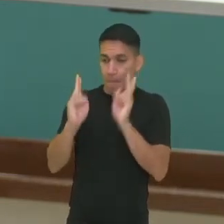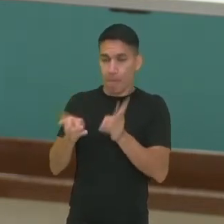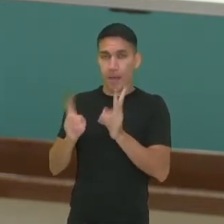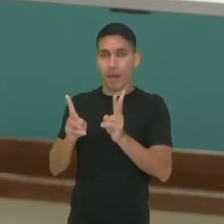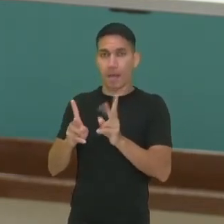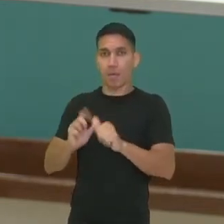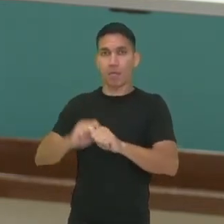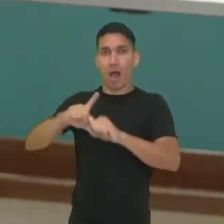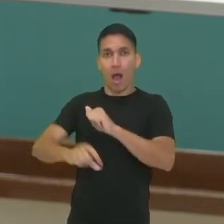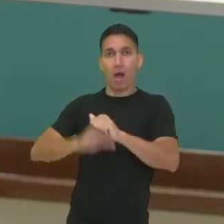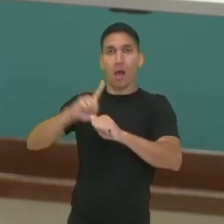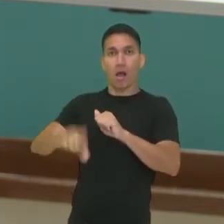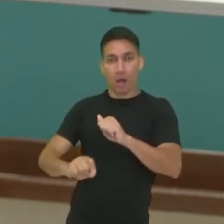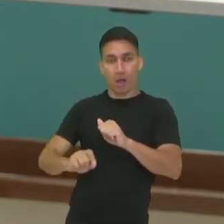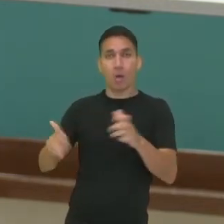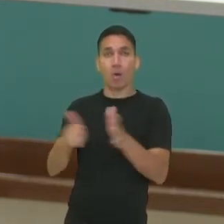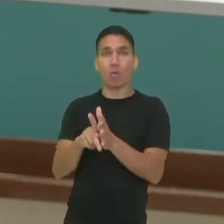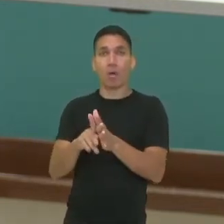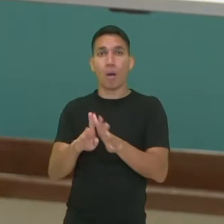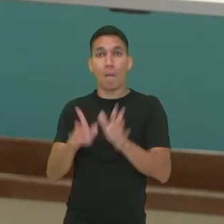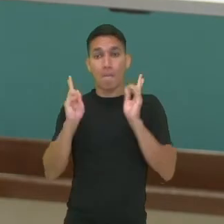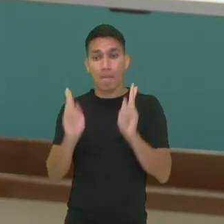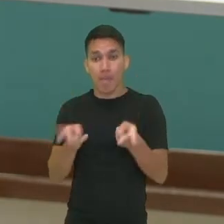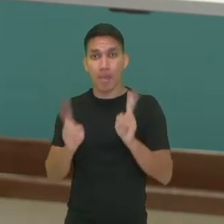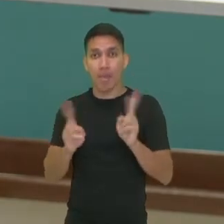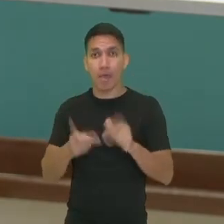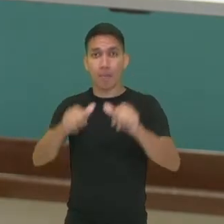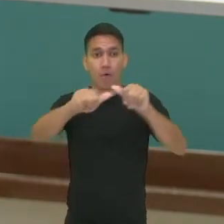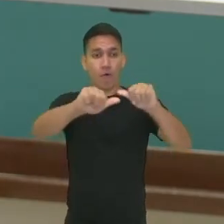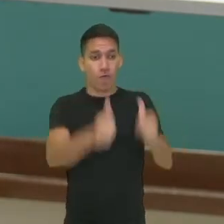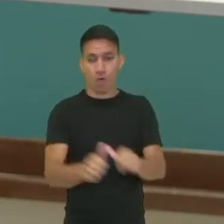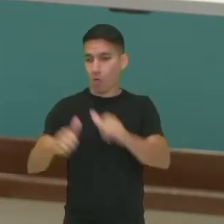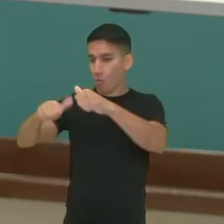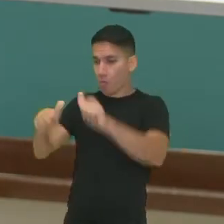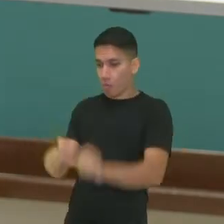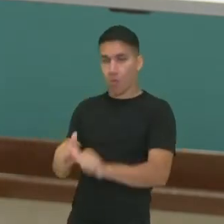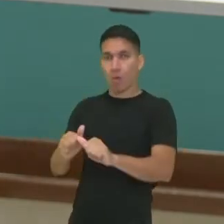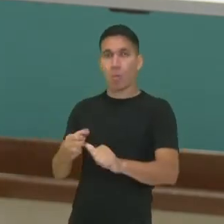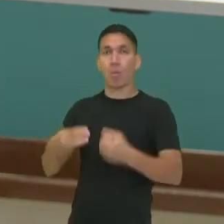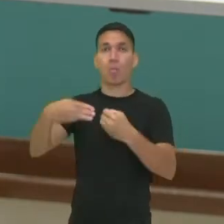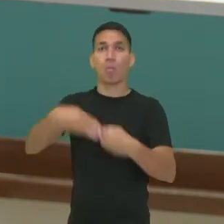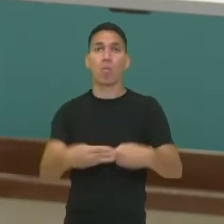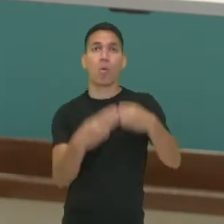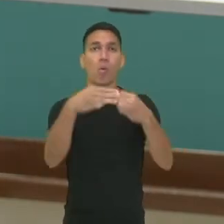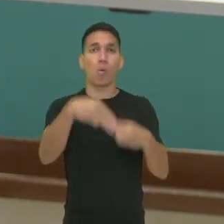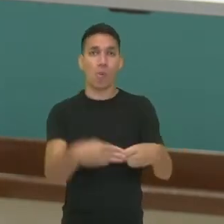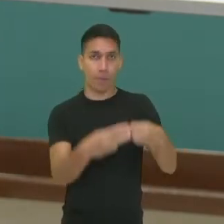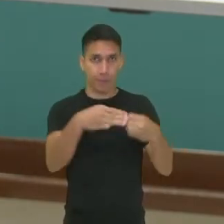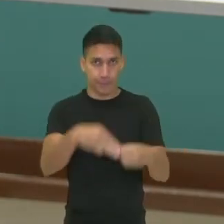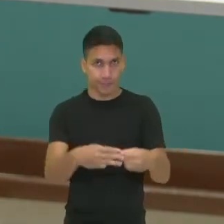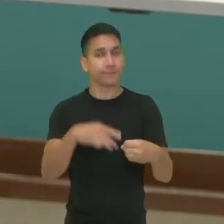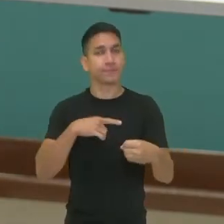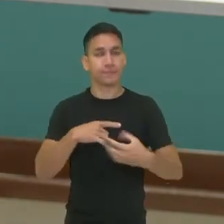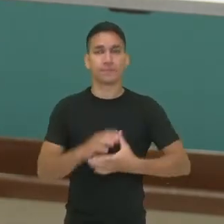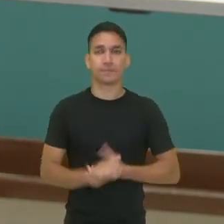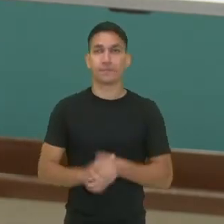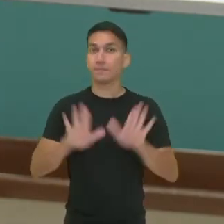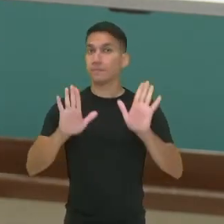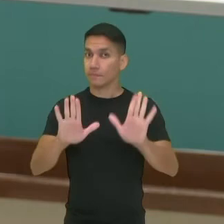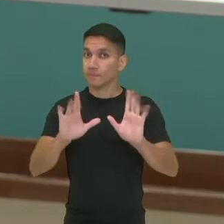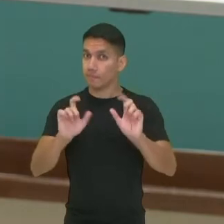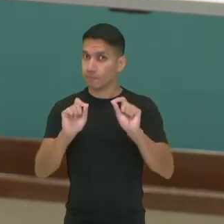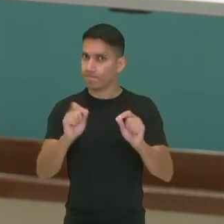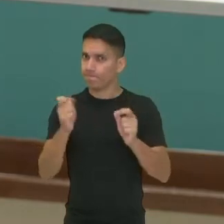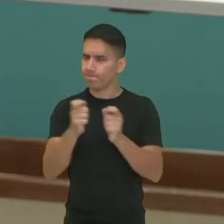ou seja, possui a mesma fórmula molecular. Muito bem. Agora, nós